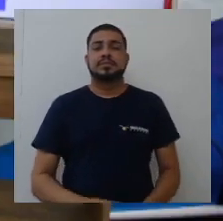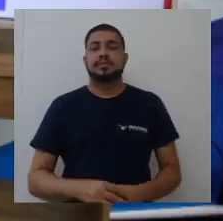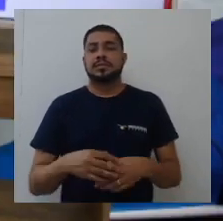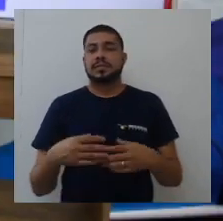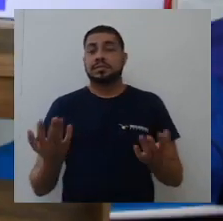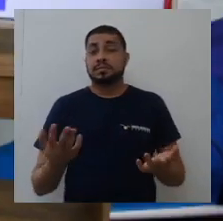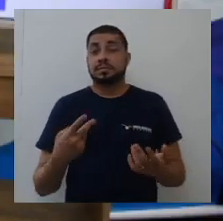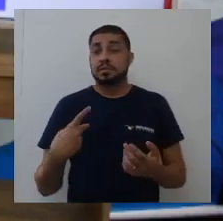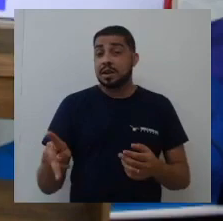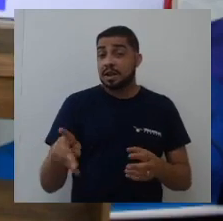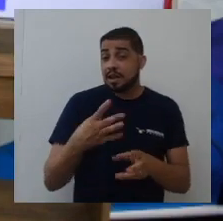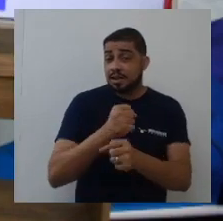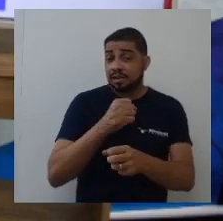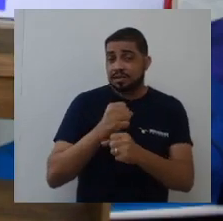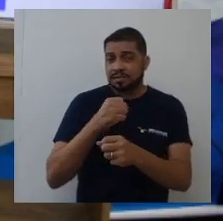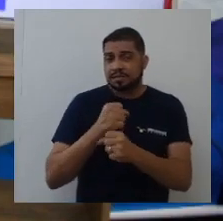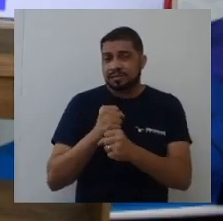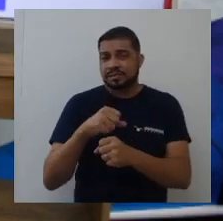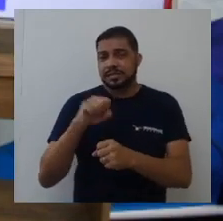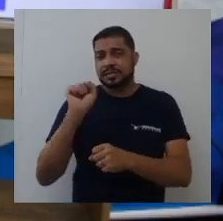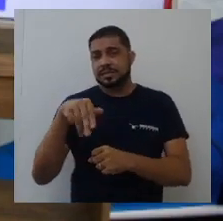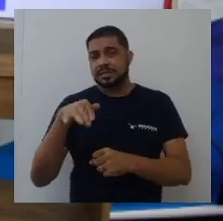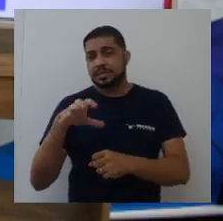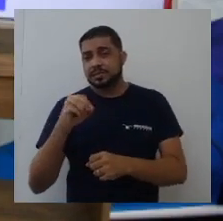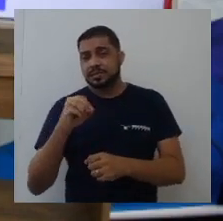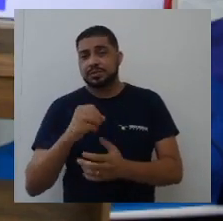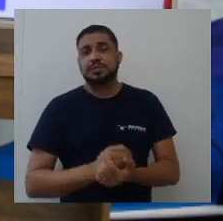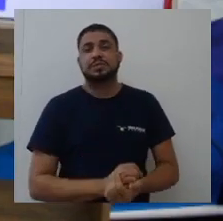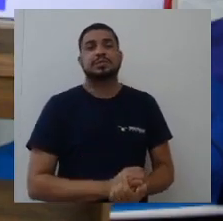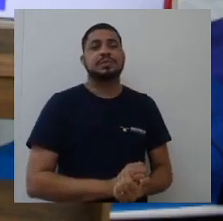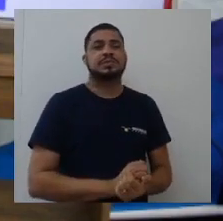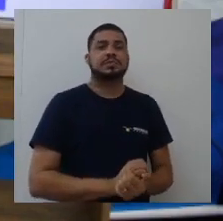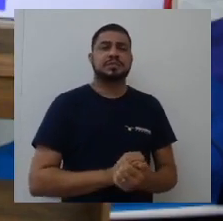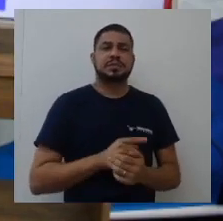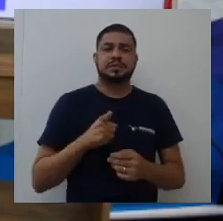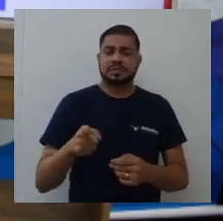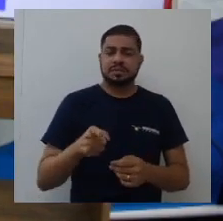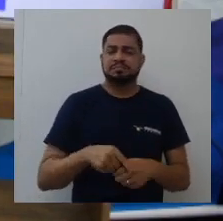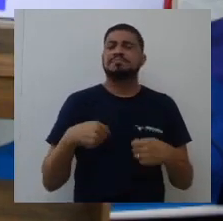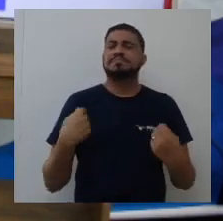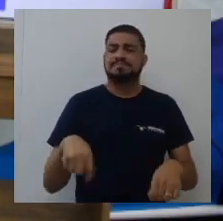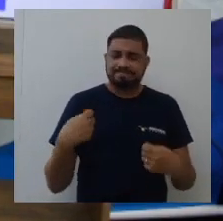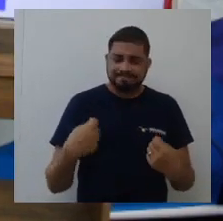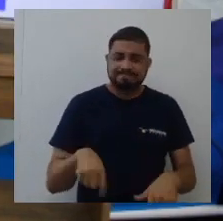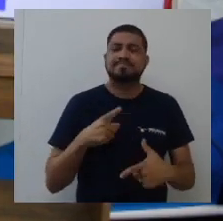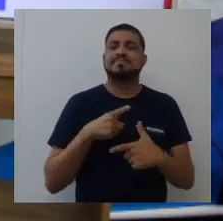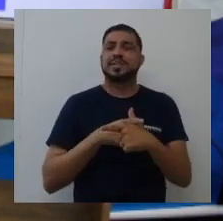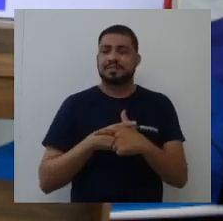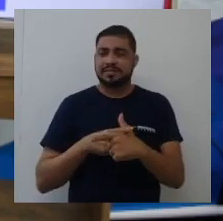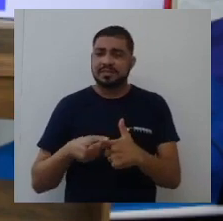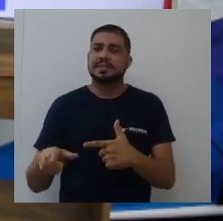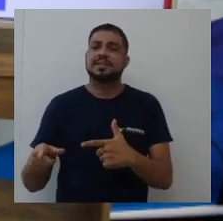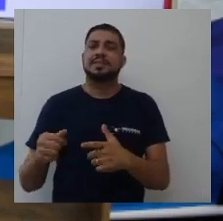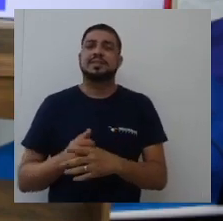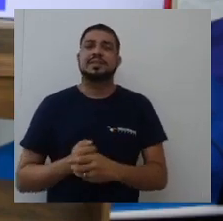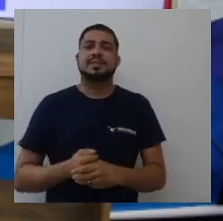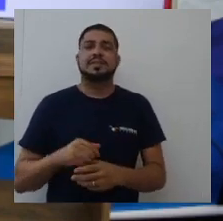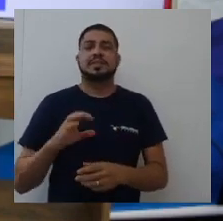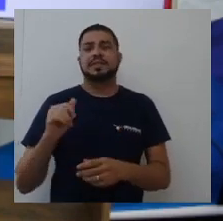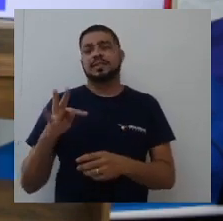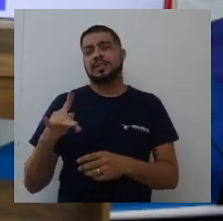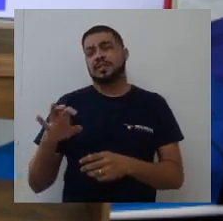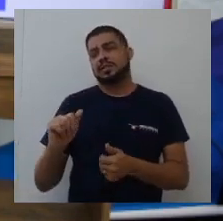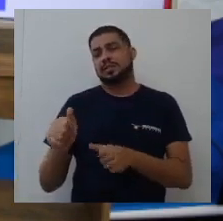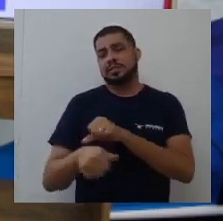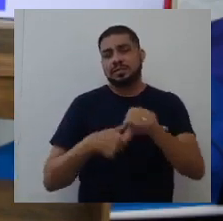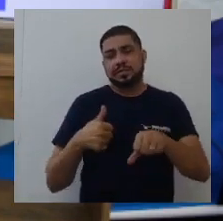E para calcular o seno, você terá que dividir cateto